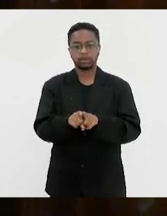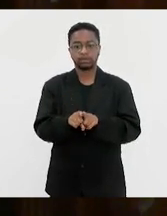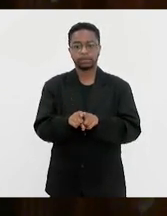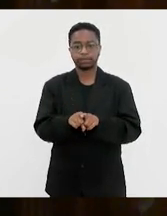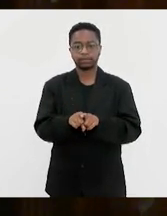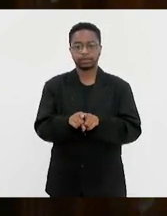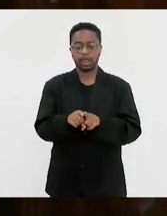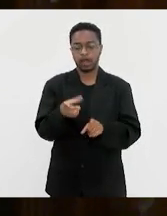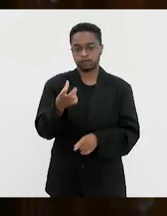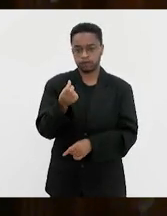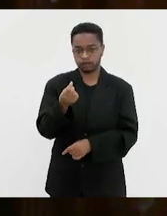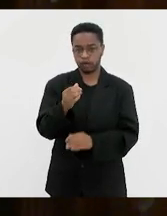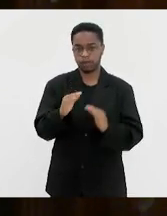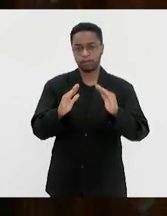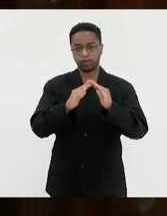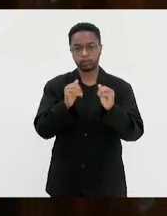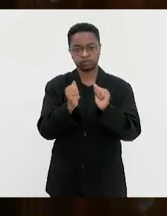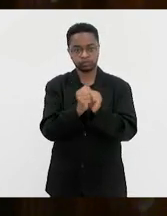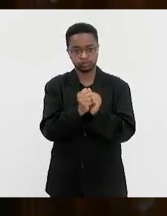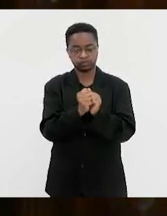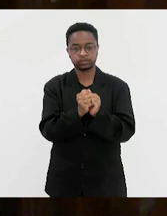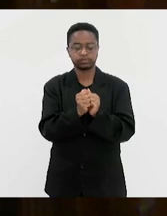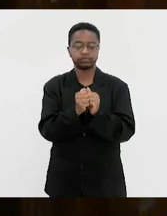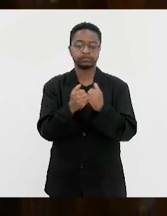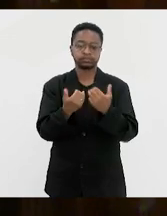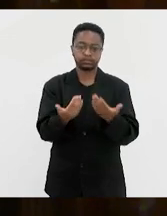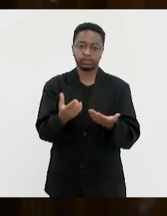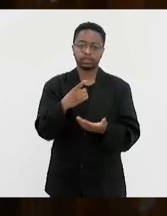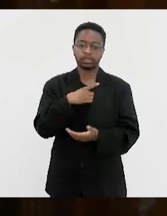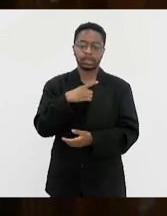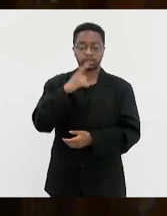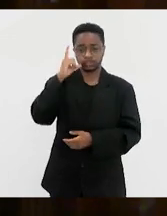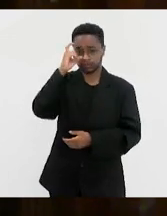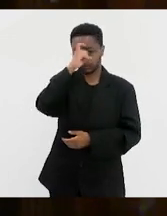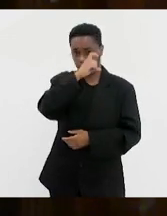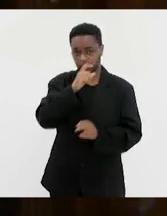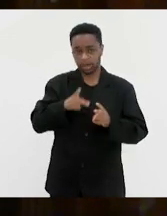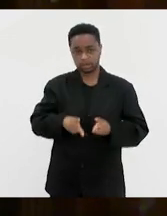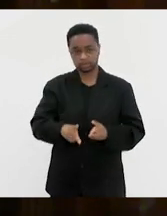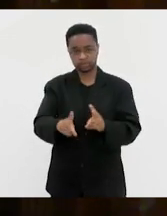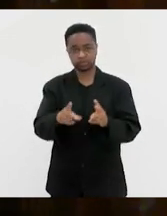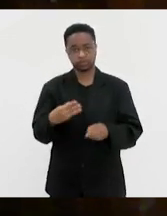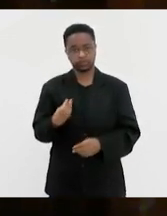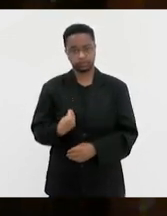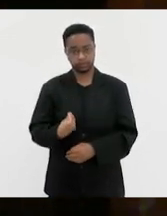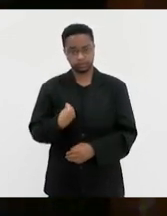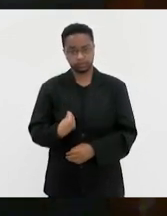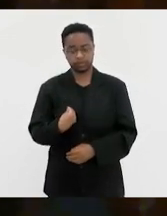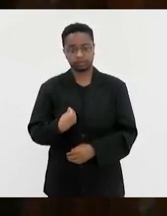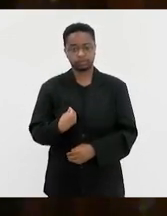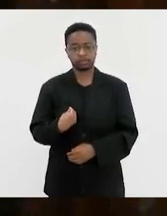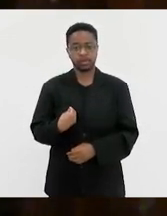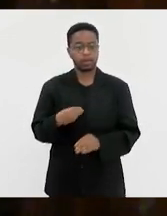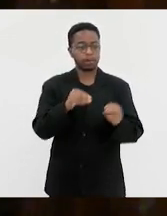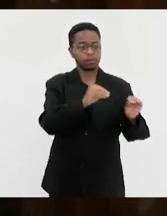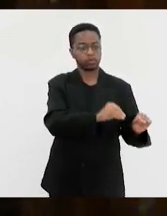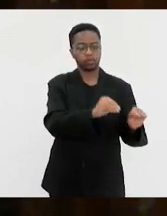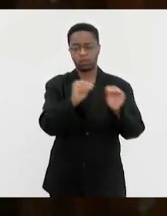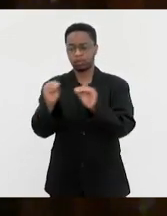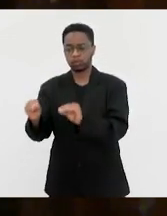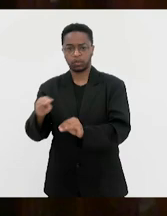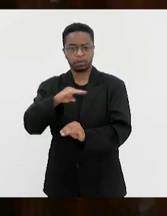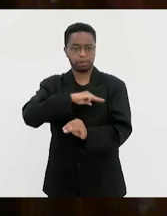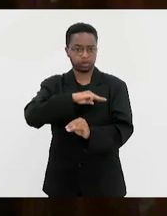com eles, e eles, nessa dificuldade de tocar a vida, foram para lá e para cá, moraram em Madureira, moraram